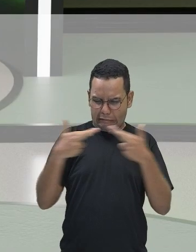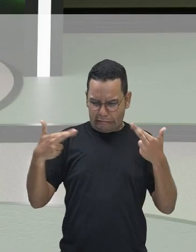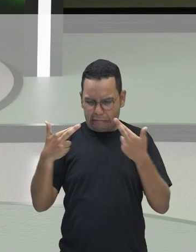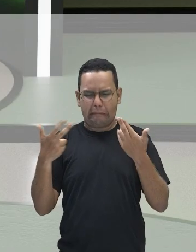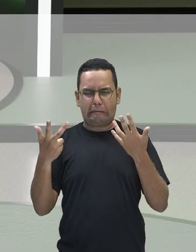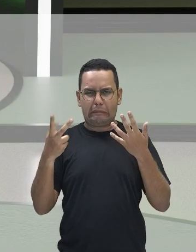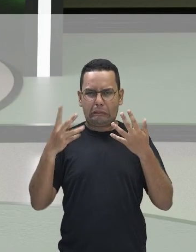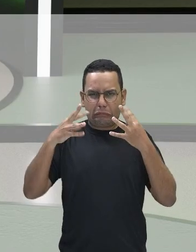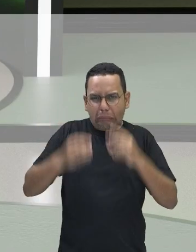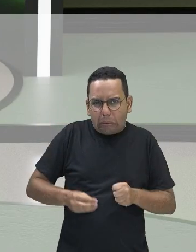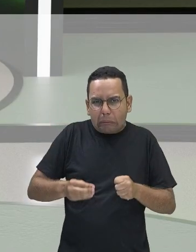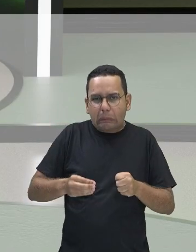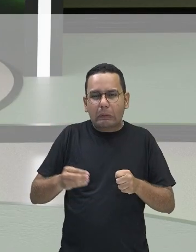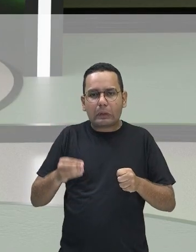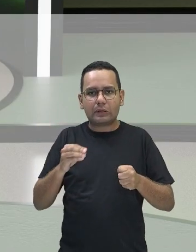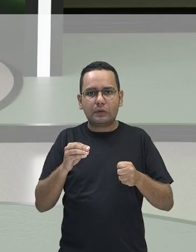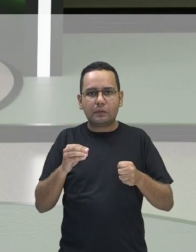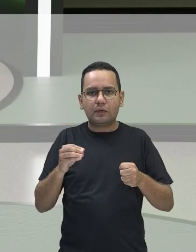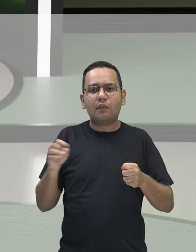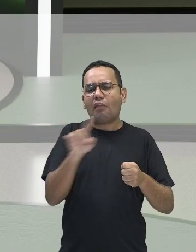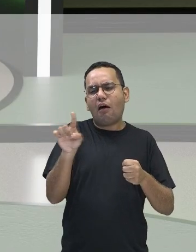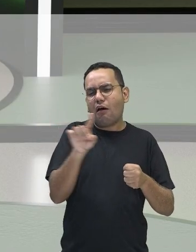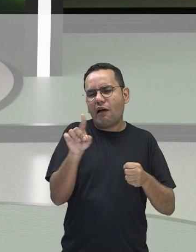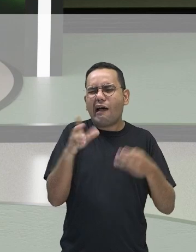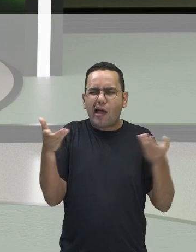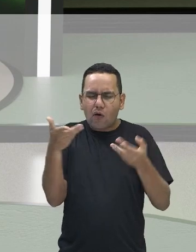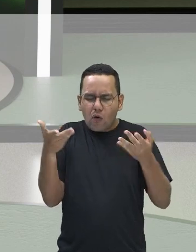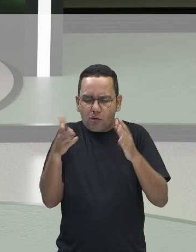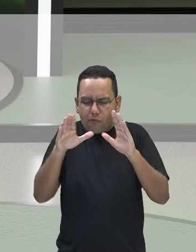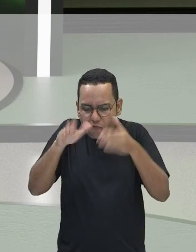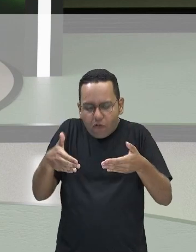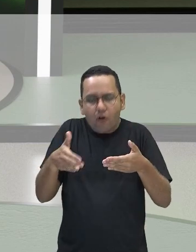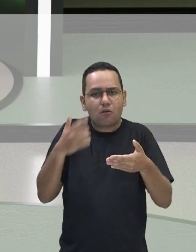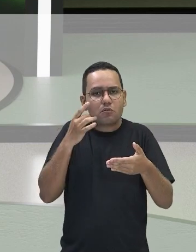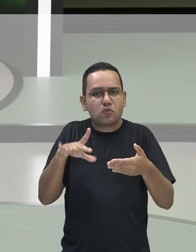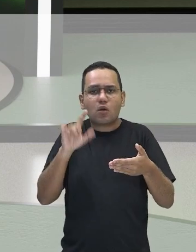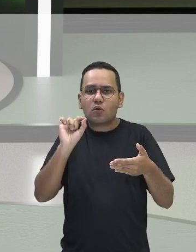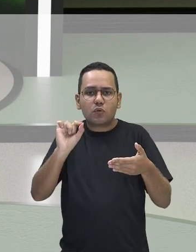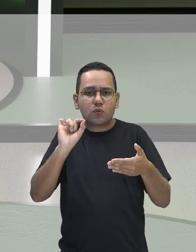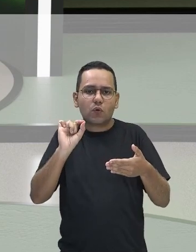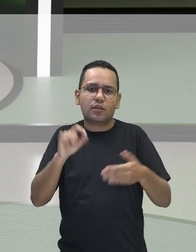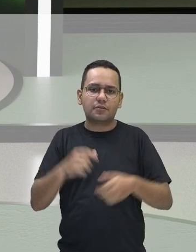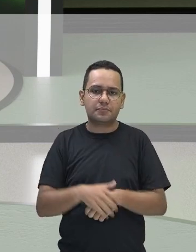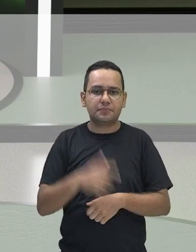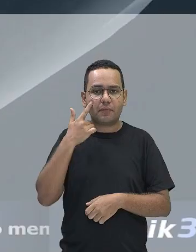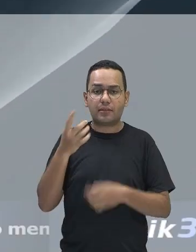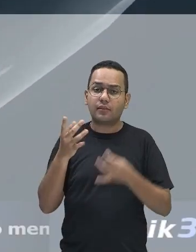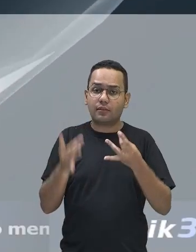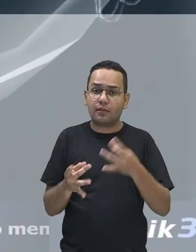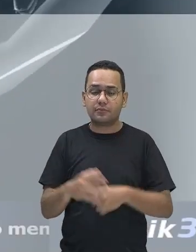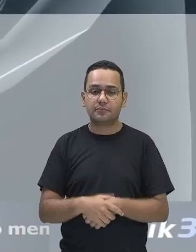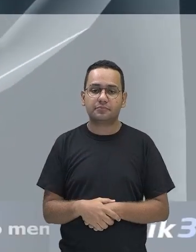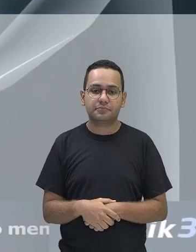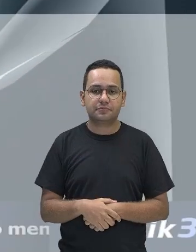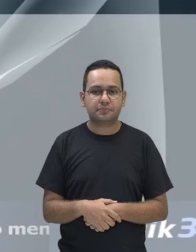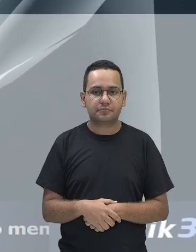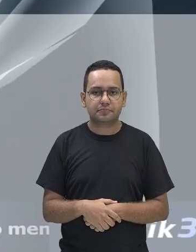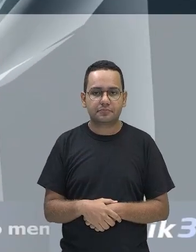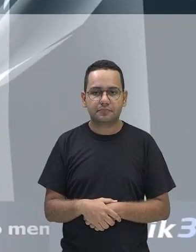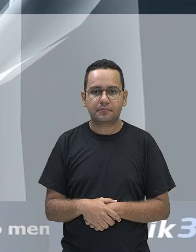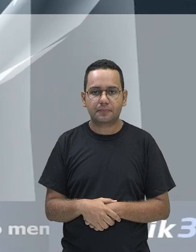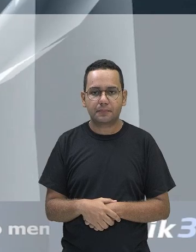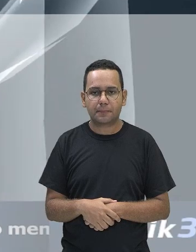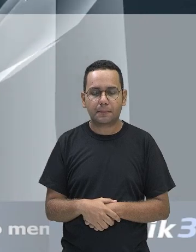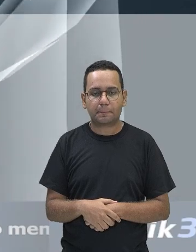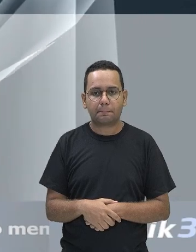intestino, né, fazendo ali, escondendo um pouco a imagem. Aqui você consegue observar em mais detalhes. Muita gente